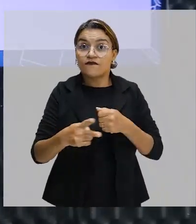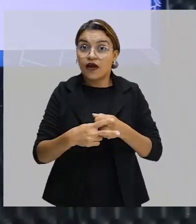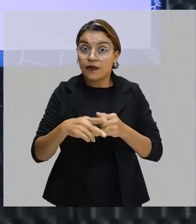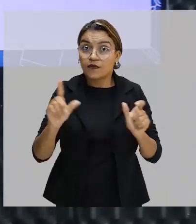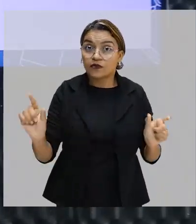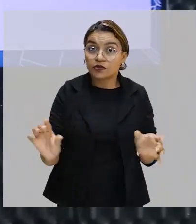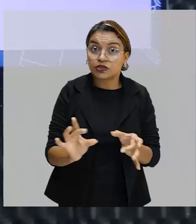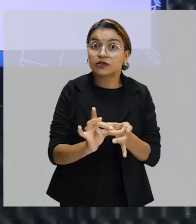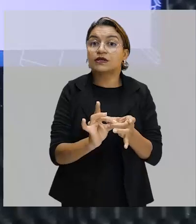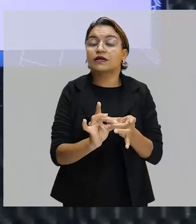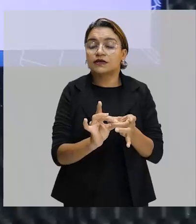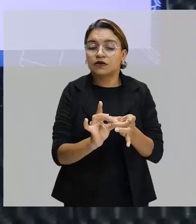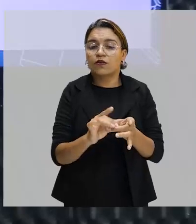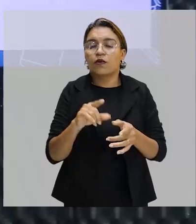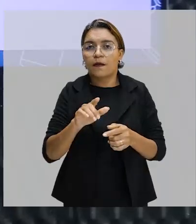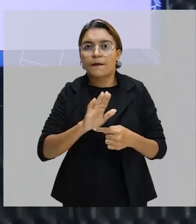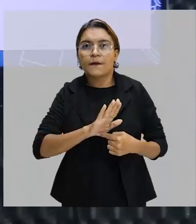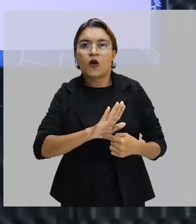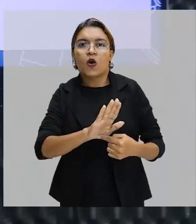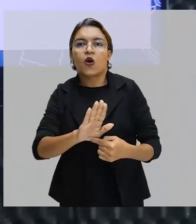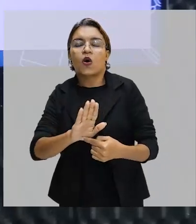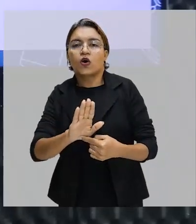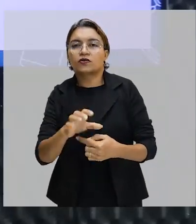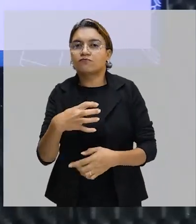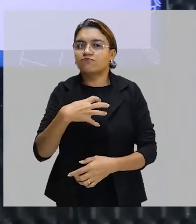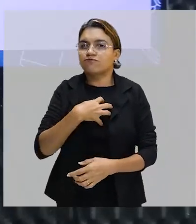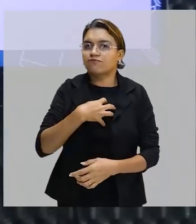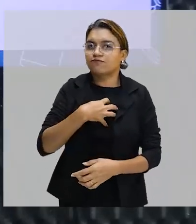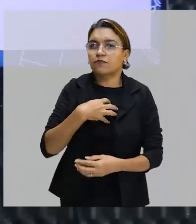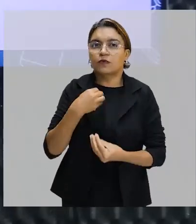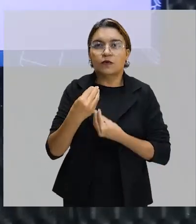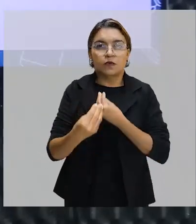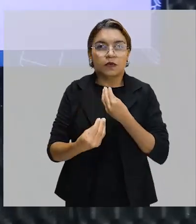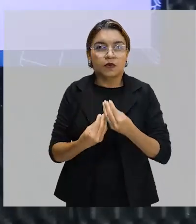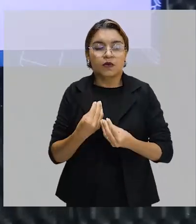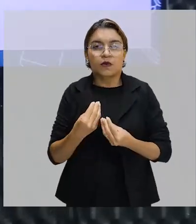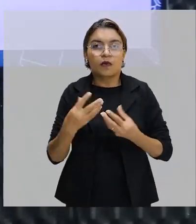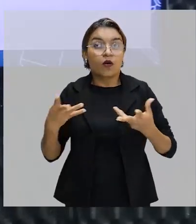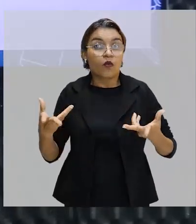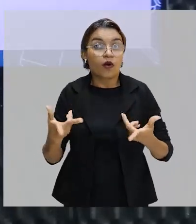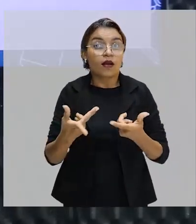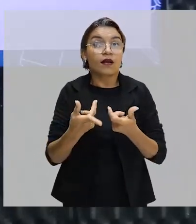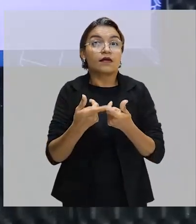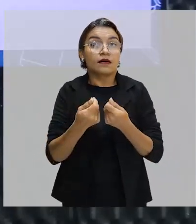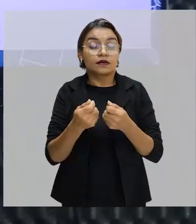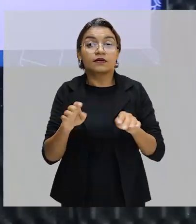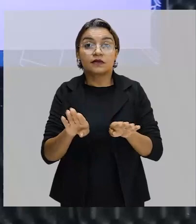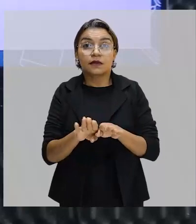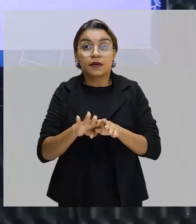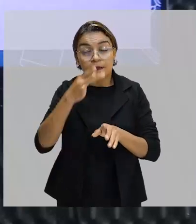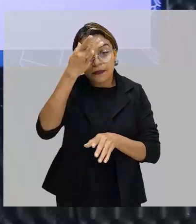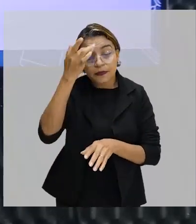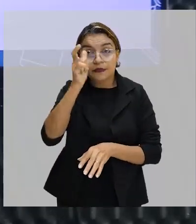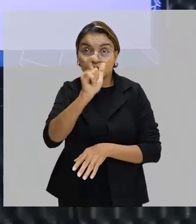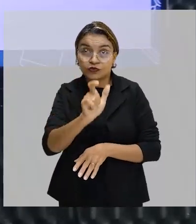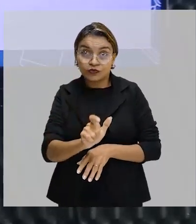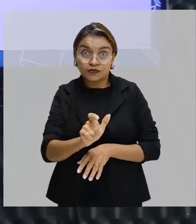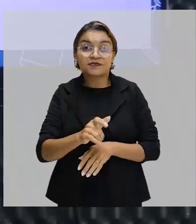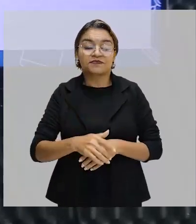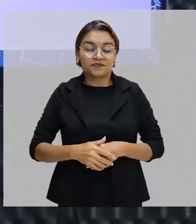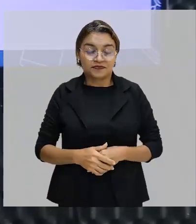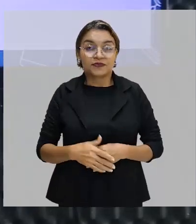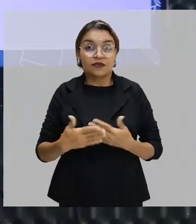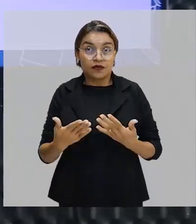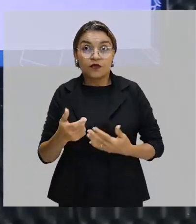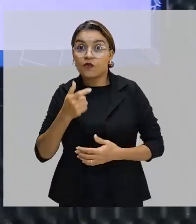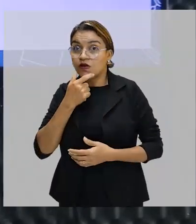muito utilizados para expressar o estado, a condição, uma qualidade daquele sujeito, tá bom? Então,